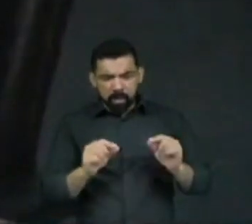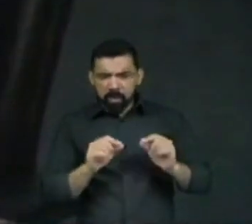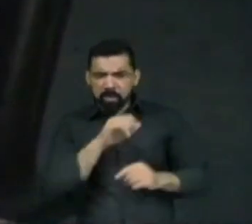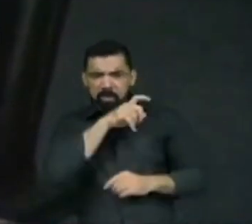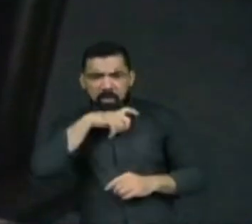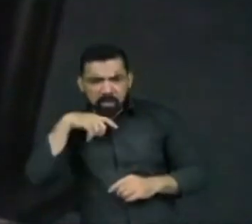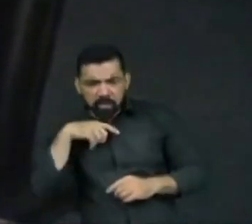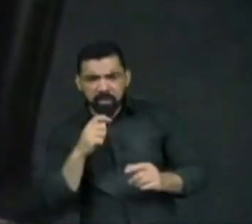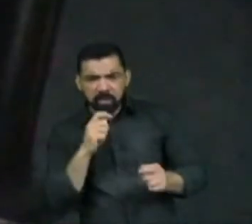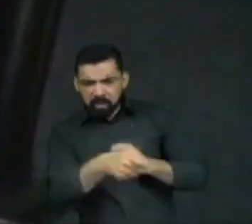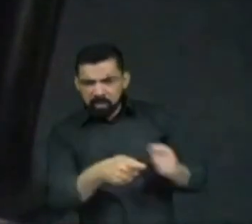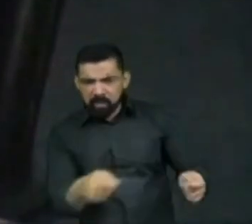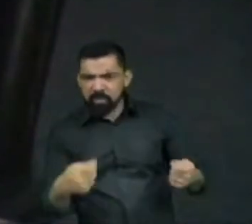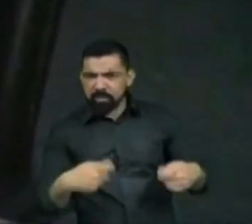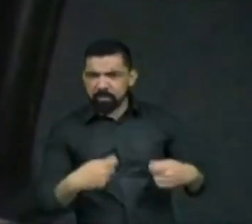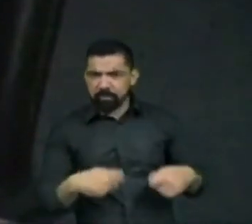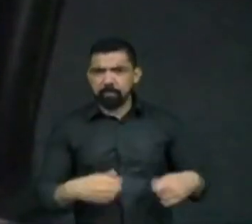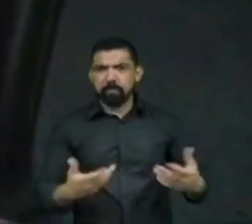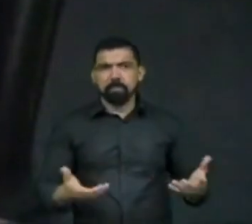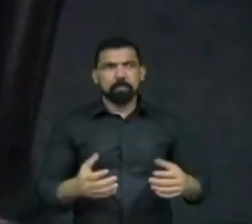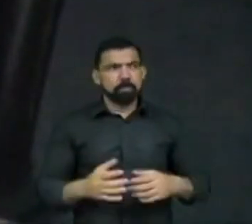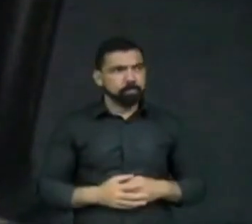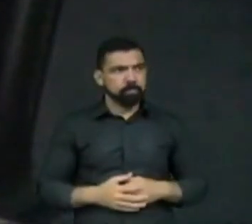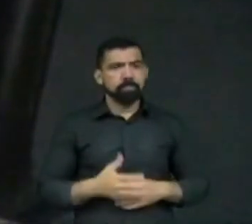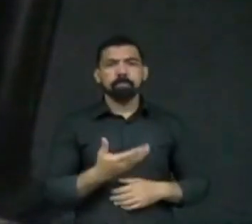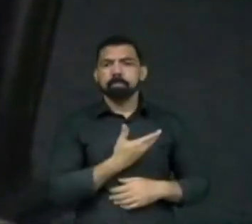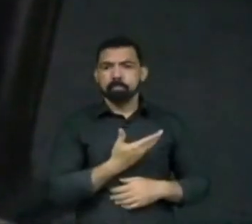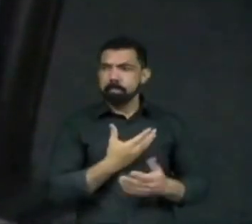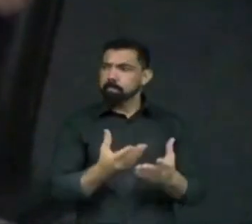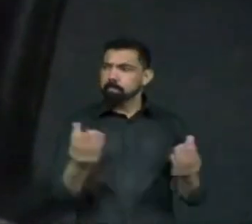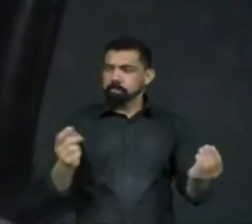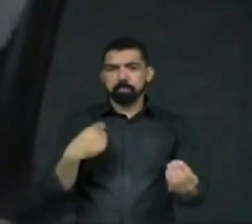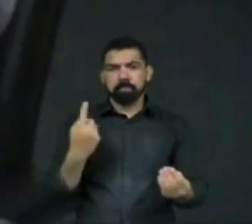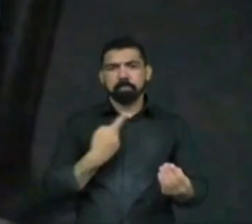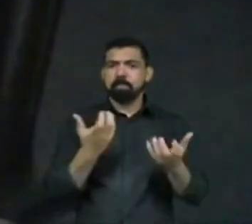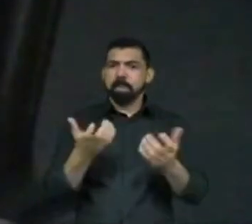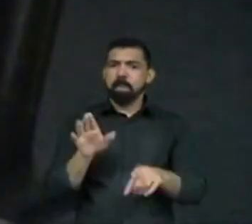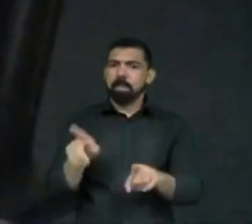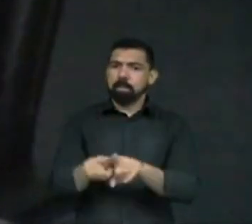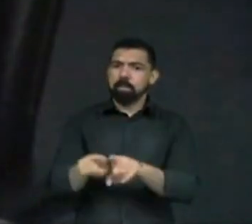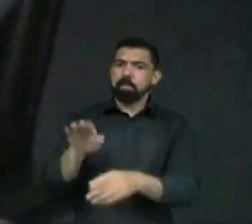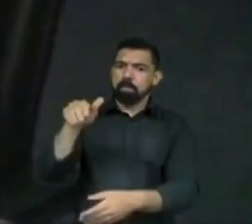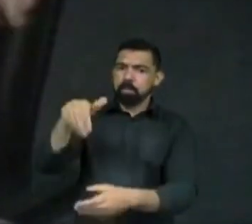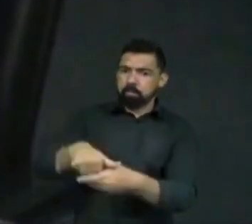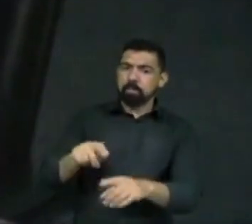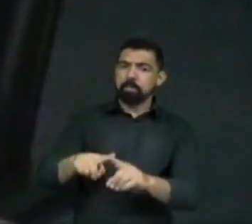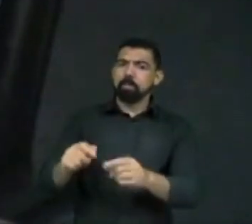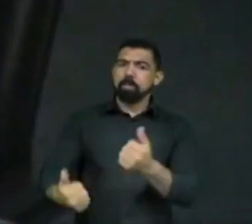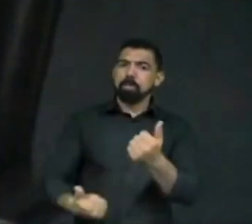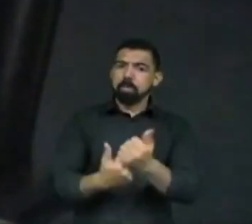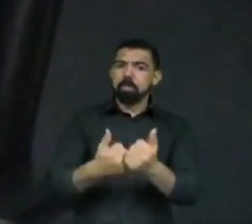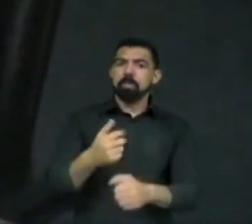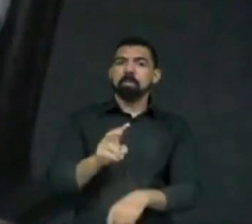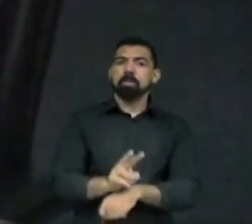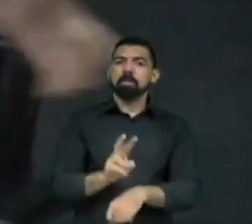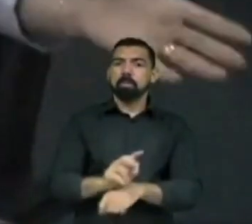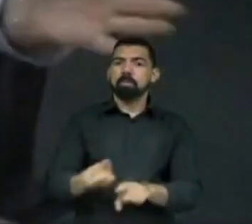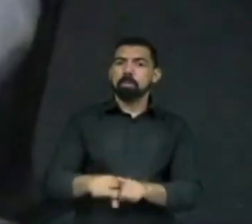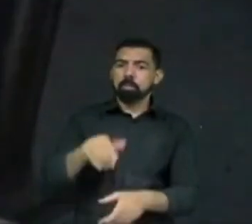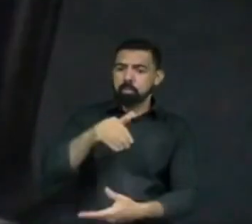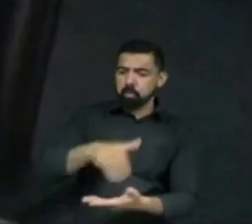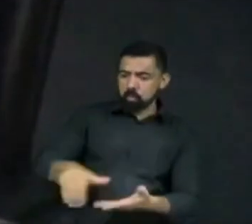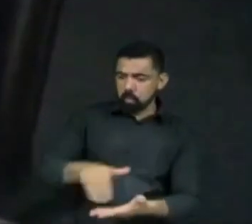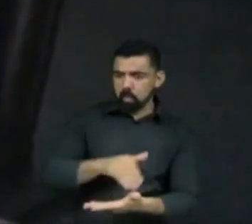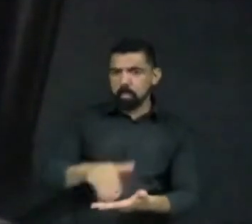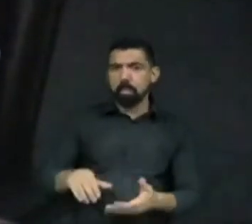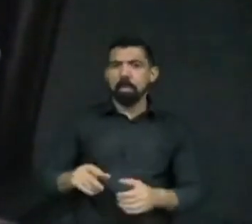para contemplar colegas nossos que a gente quer bem, a gente quer contemplar, pois chame os suplentes, chame secretários, bem